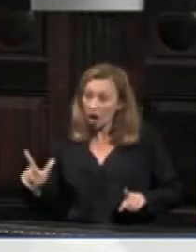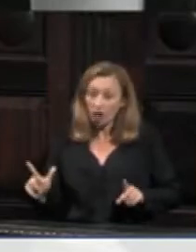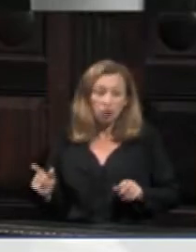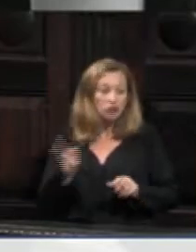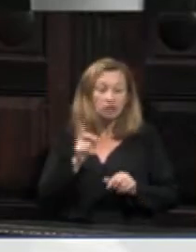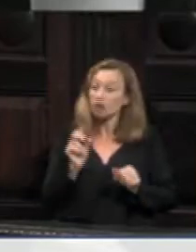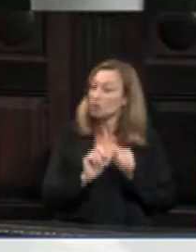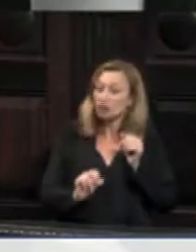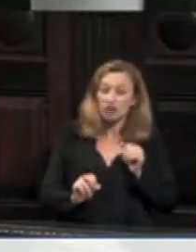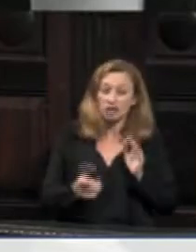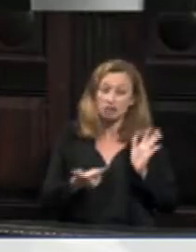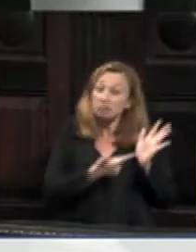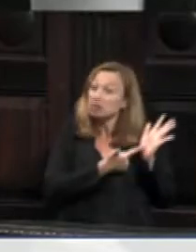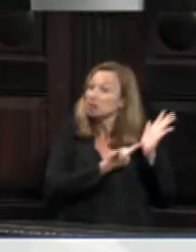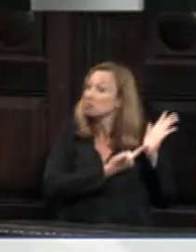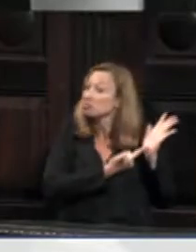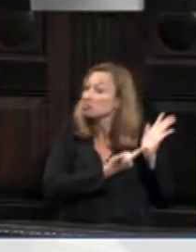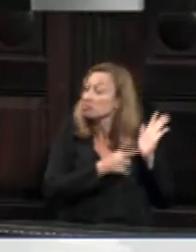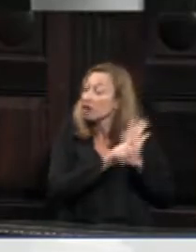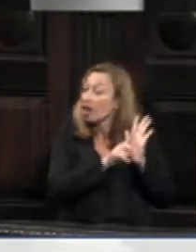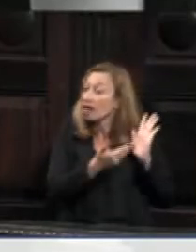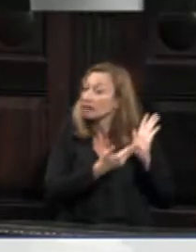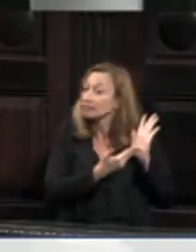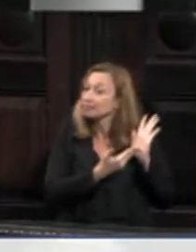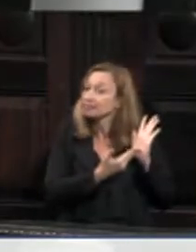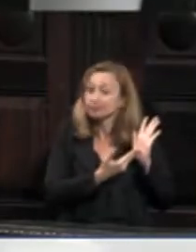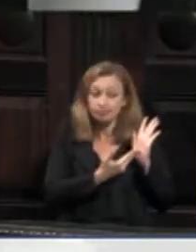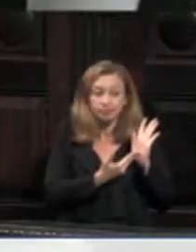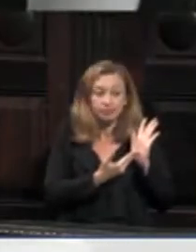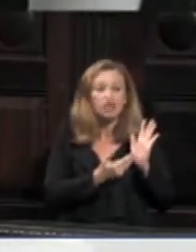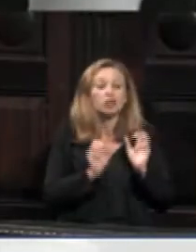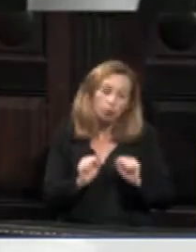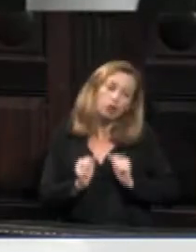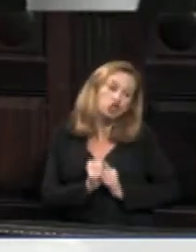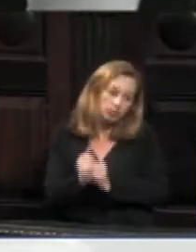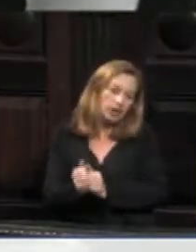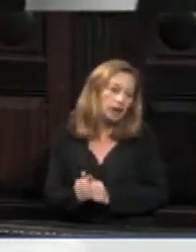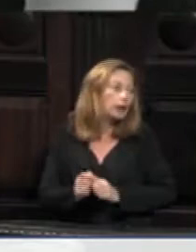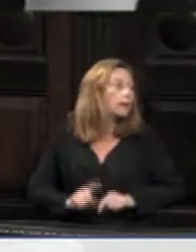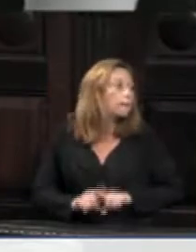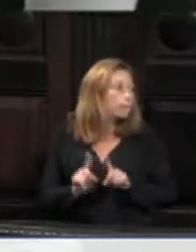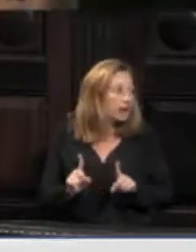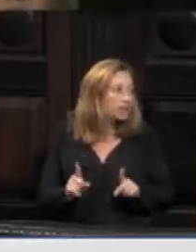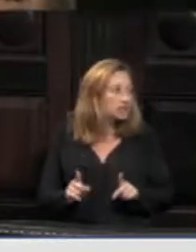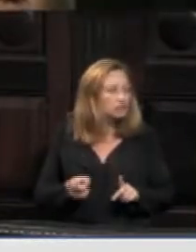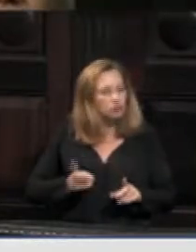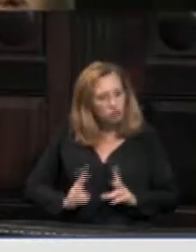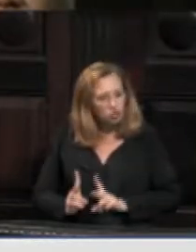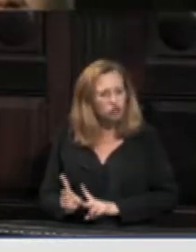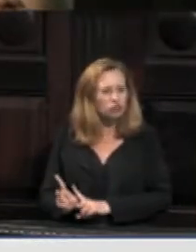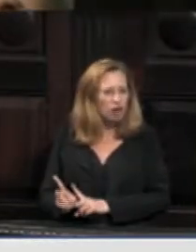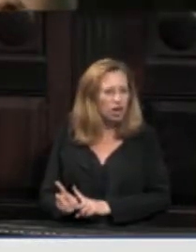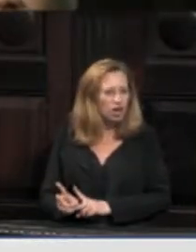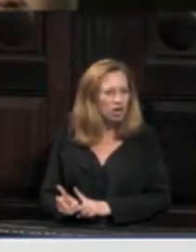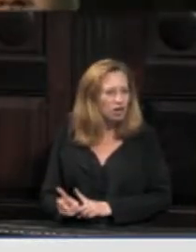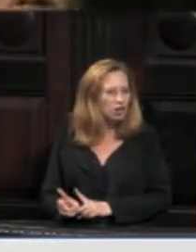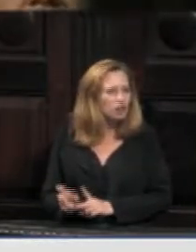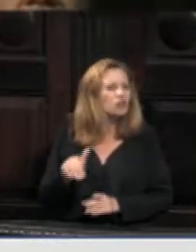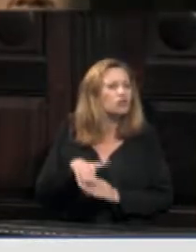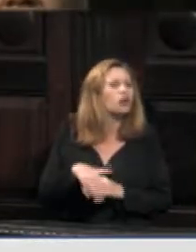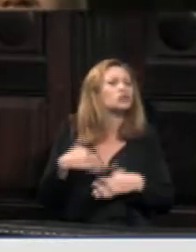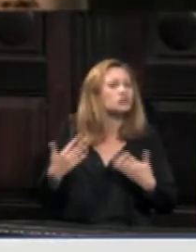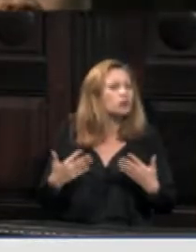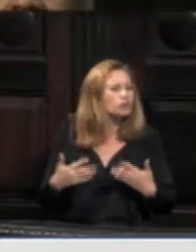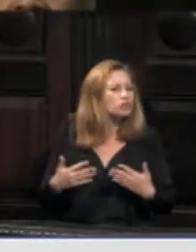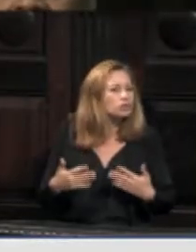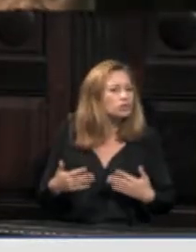TCU, que eu passo as mãos de Vossa Excelência. Vossa Excelência pode encaminhar. Mas vamos dar sequência, Vossa Excelência registrou votos de Vossa